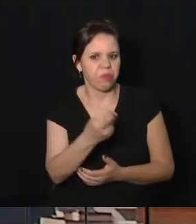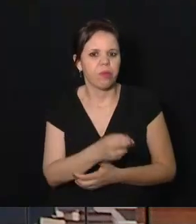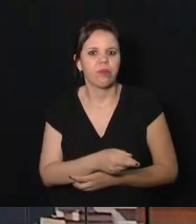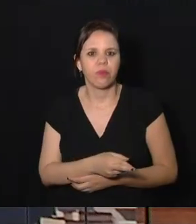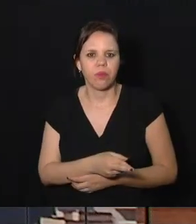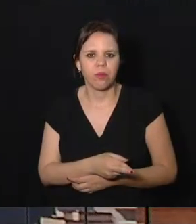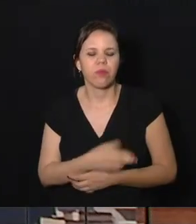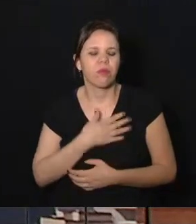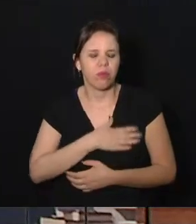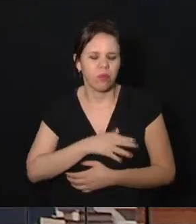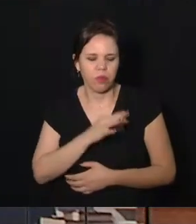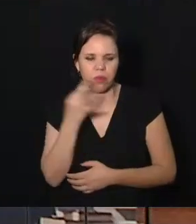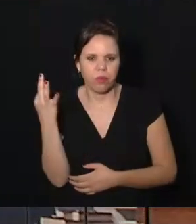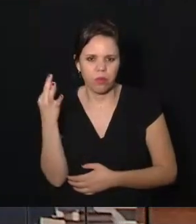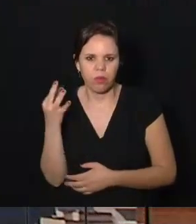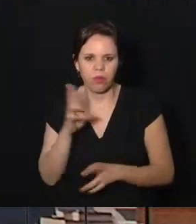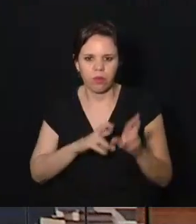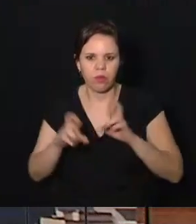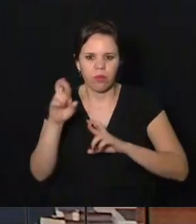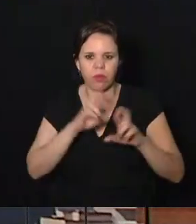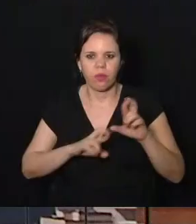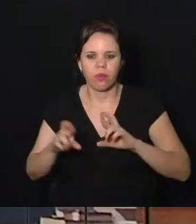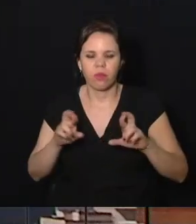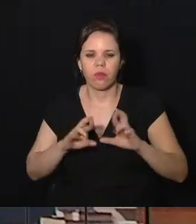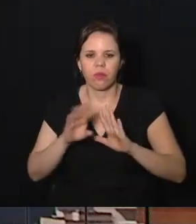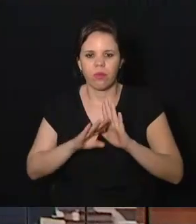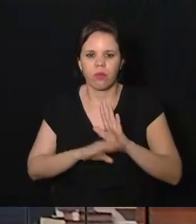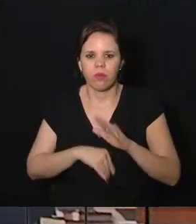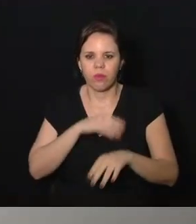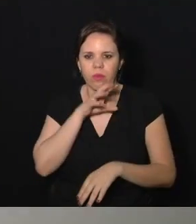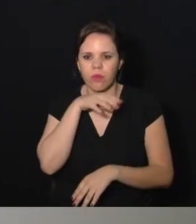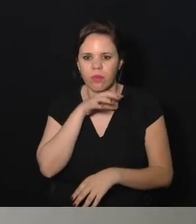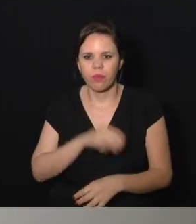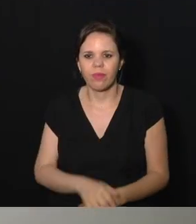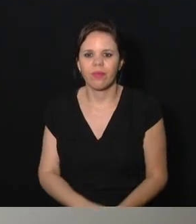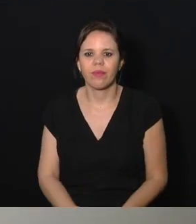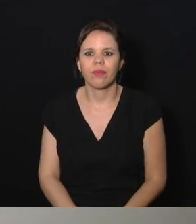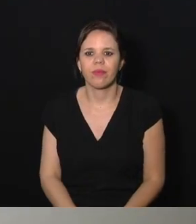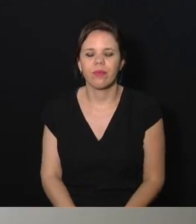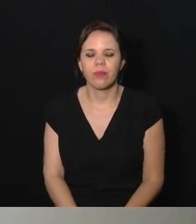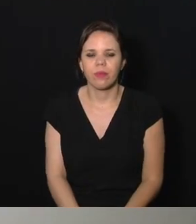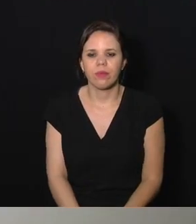sido satisfatório. Confira agora no quadro É o Bicho.